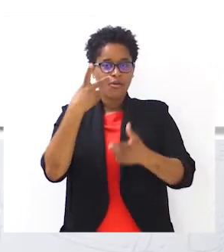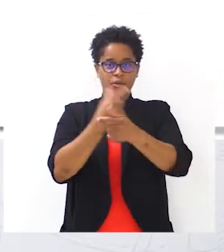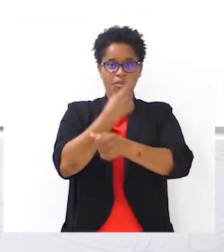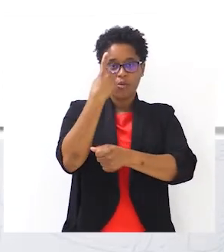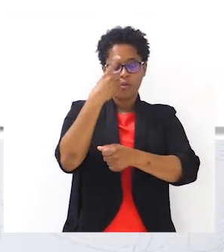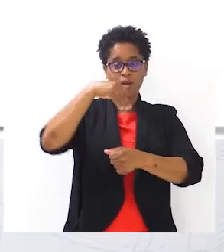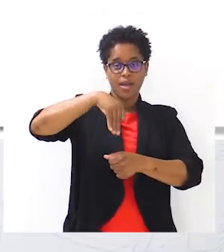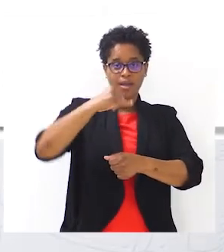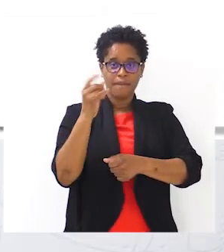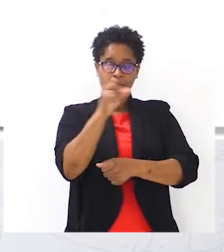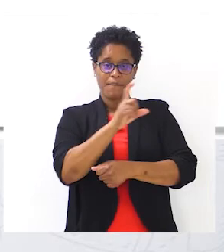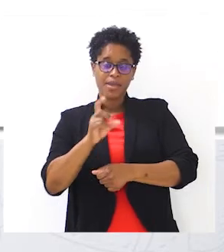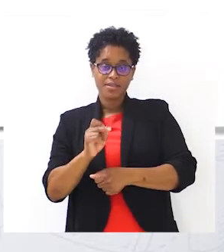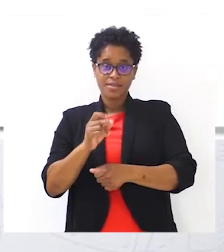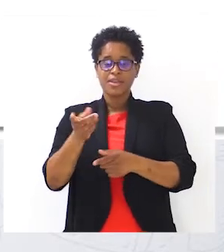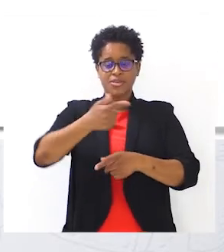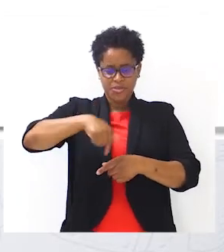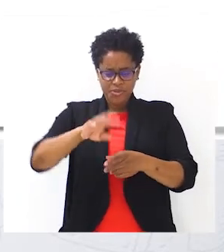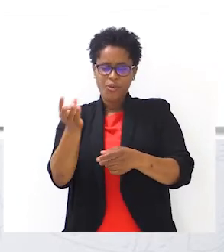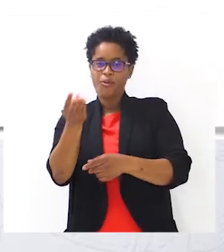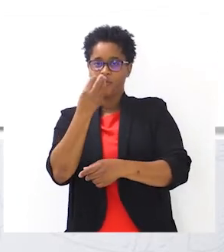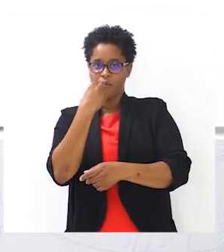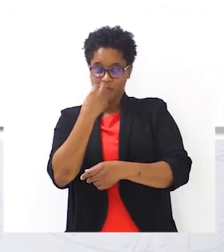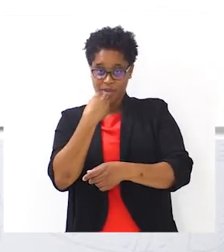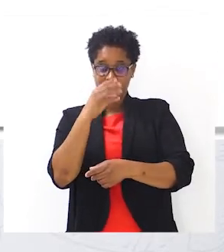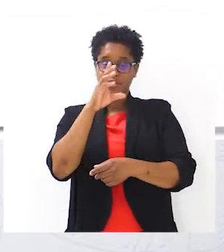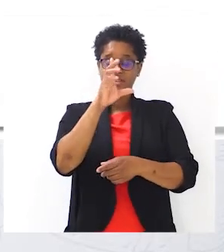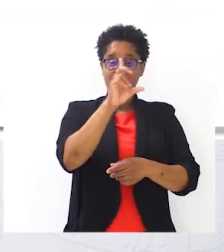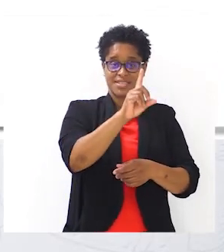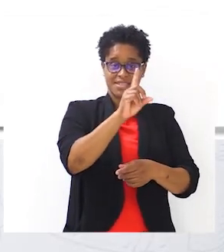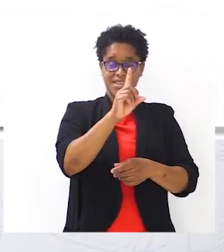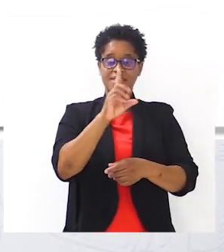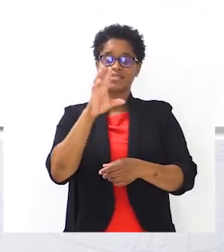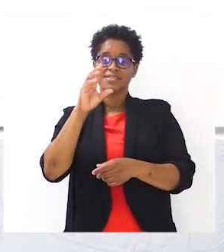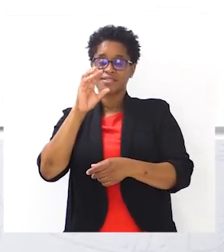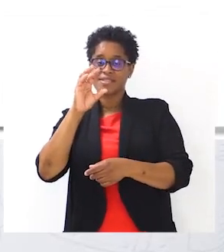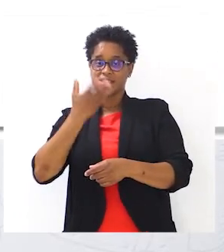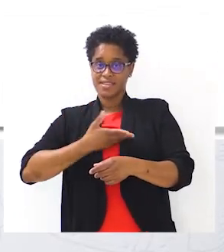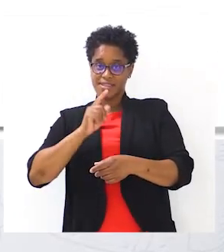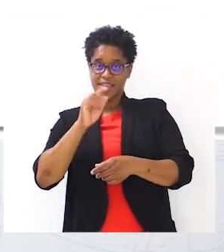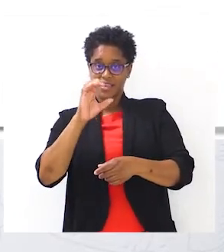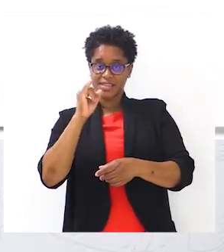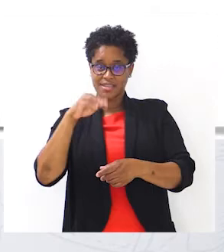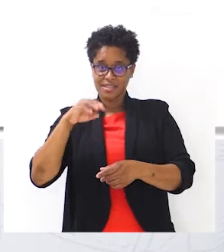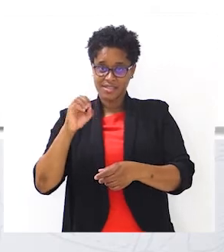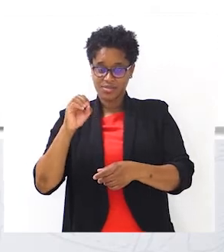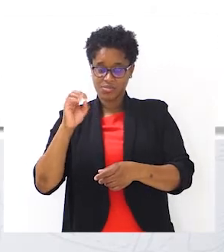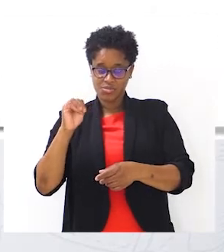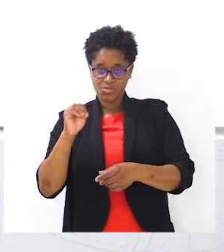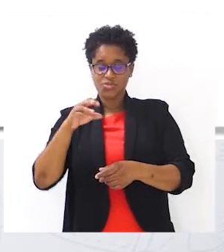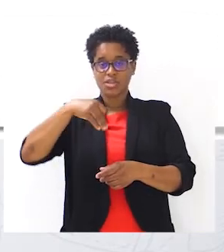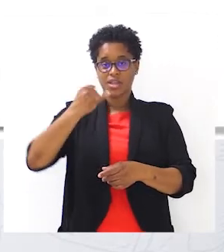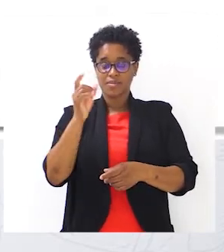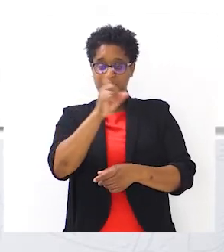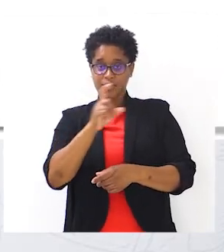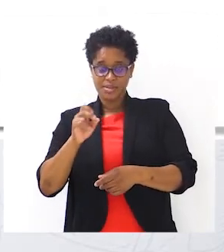uma pizza e comemos 6/10 da pizza. Prestem atenção,